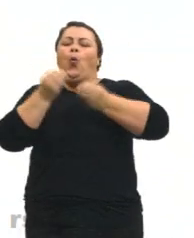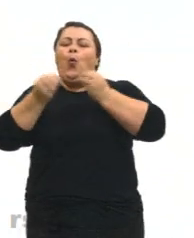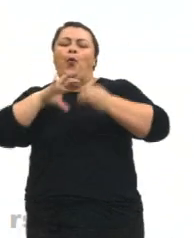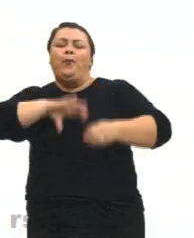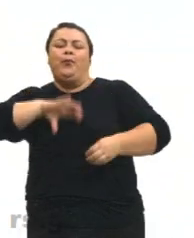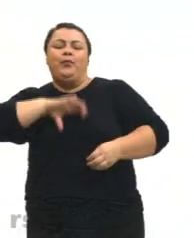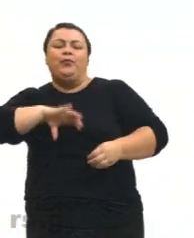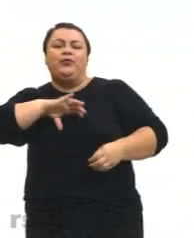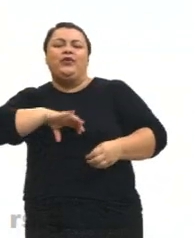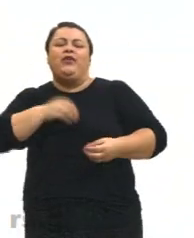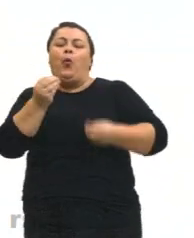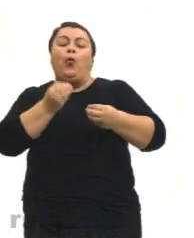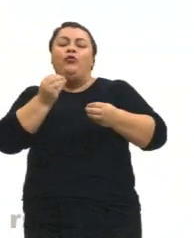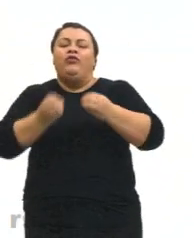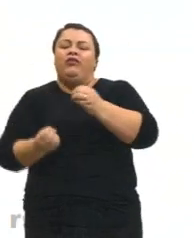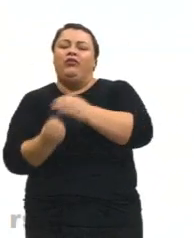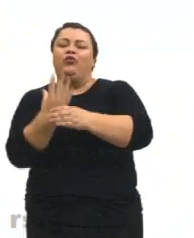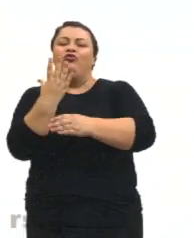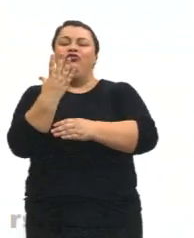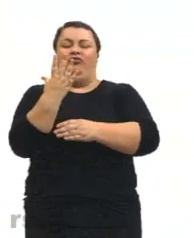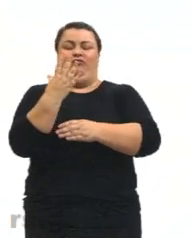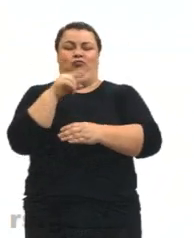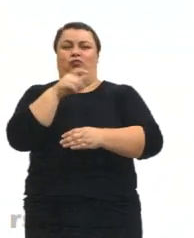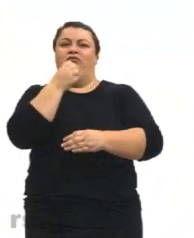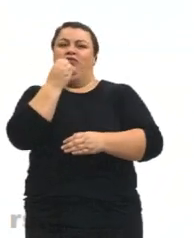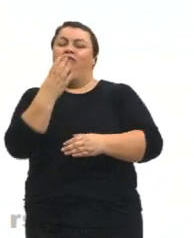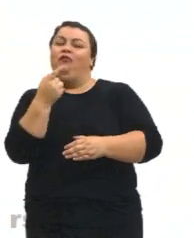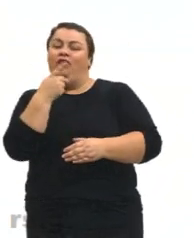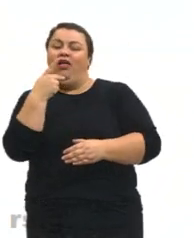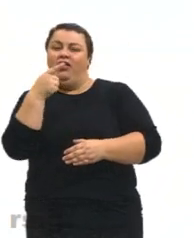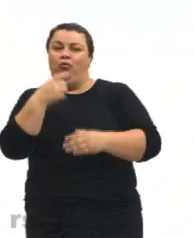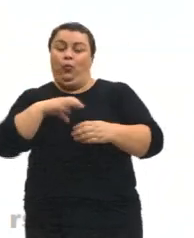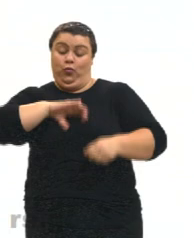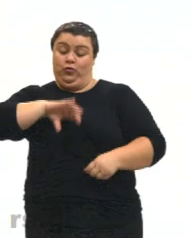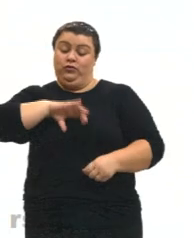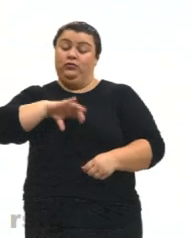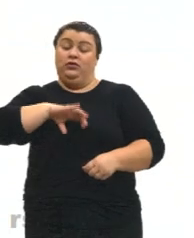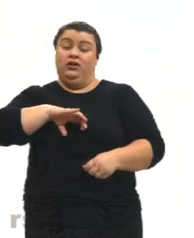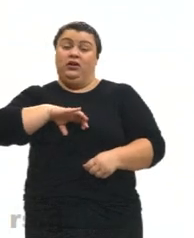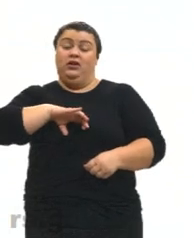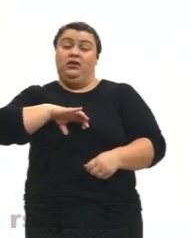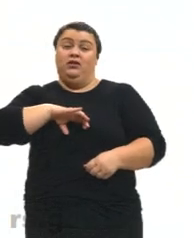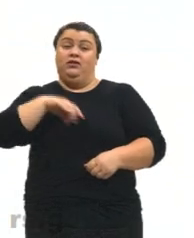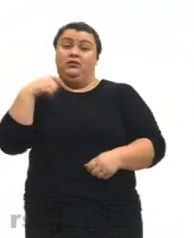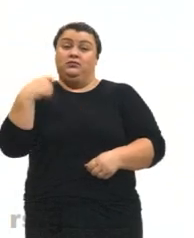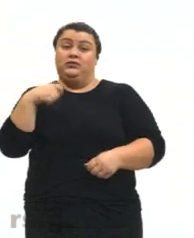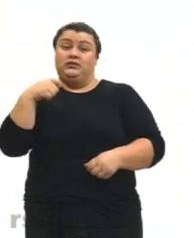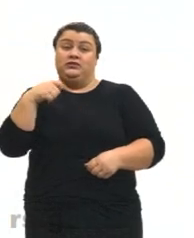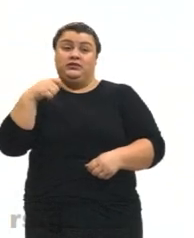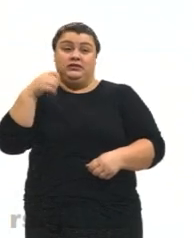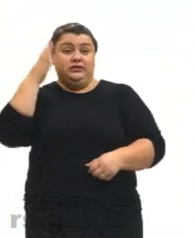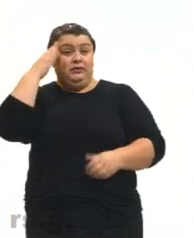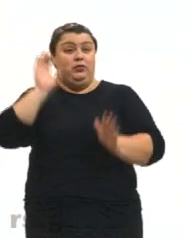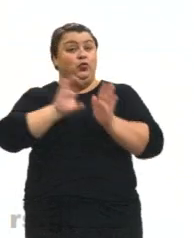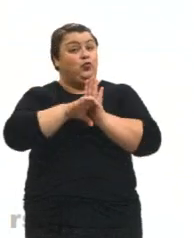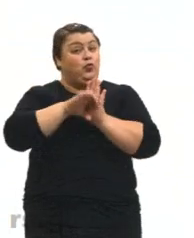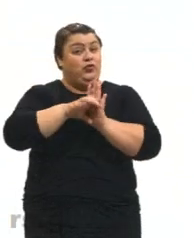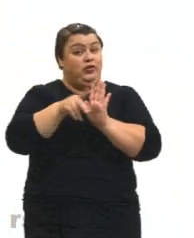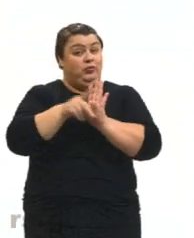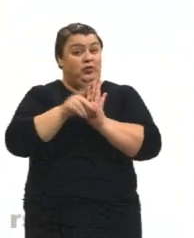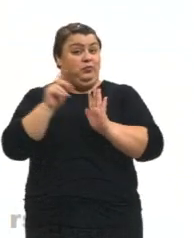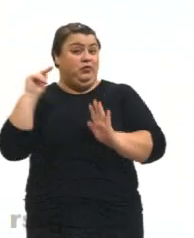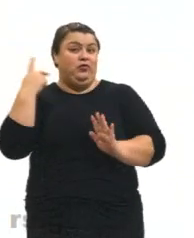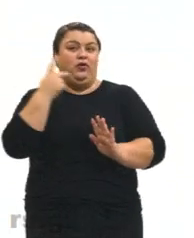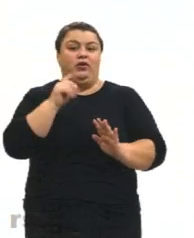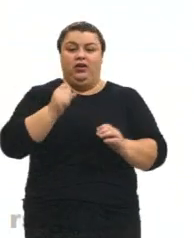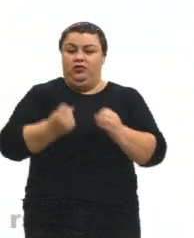língua portuguesa né de onde ela veio bom se a gente vai falar em língua portuguesa a gente tem que retomar os conceitos históricos né porque ela